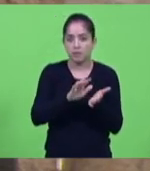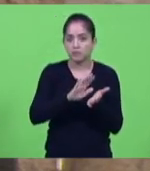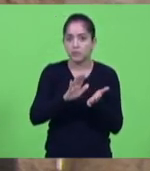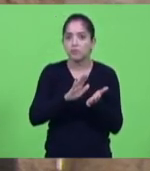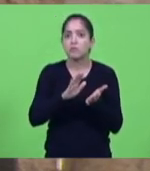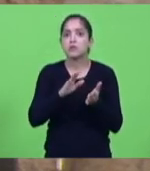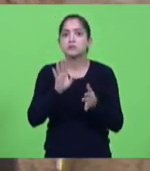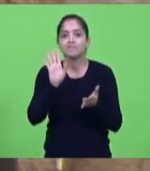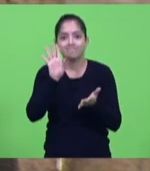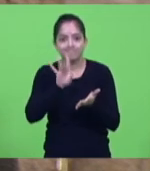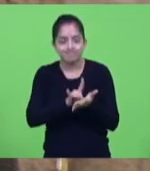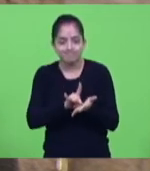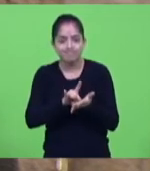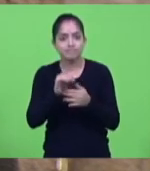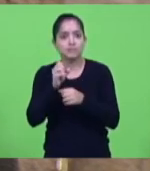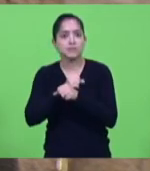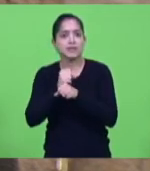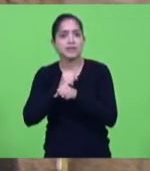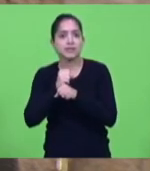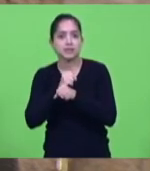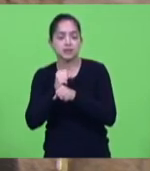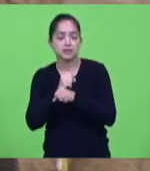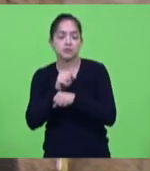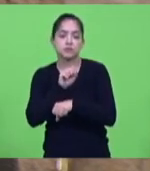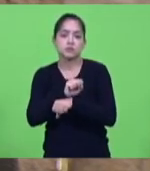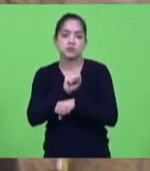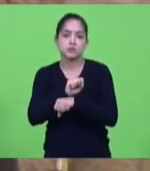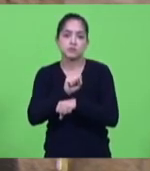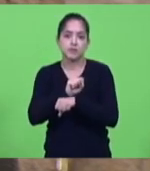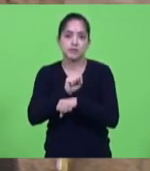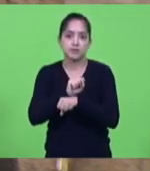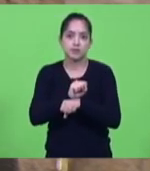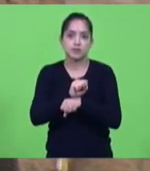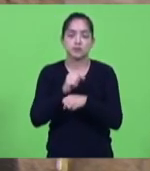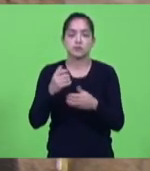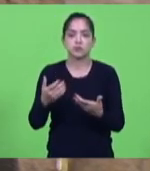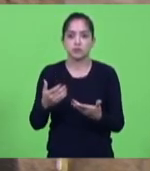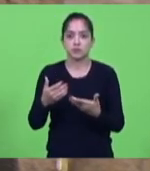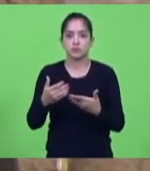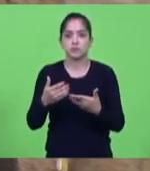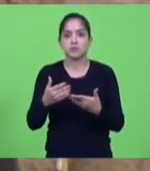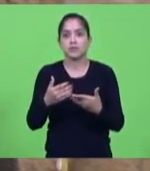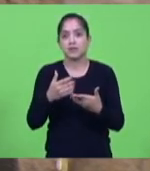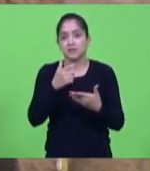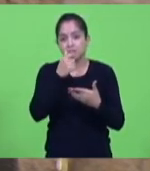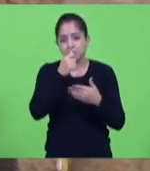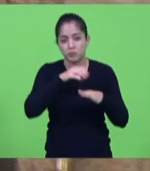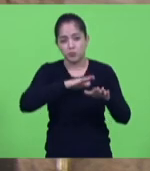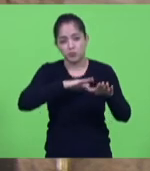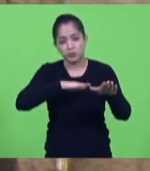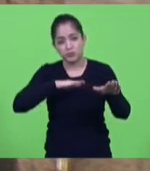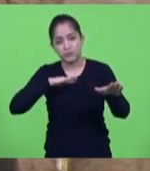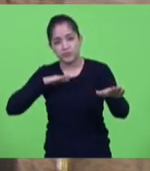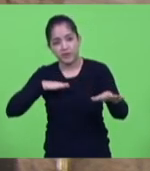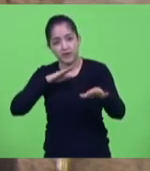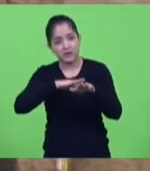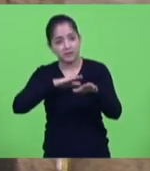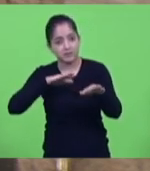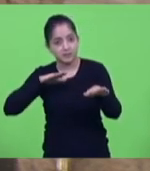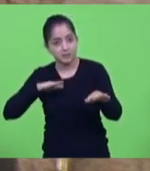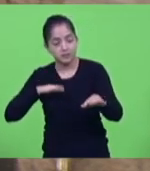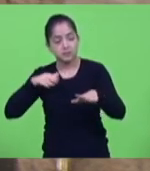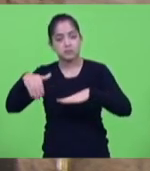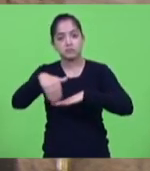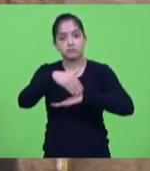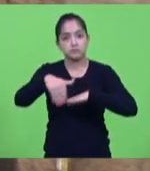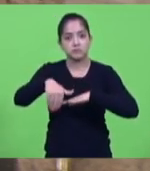de espera. Há um fluxo exagerado na região, o entroncamento de várias rodovias, rodovia